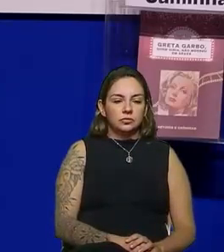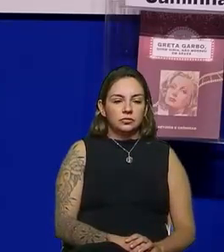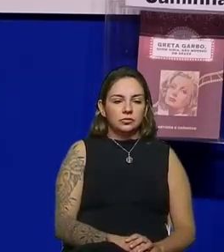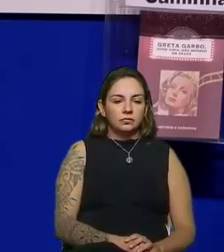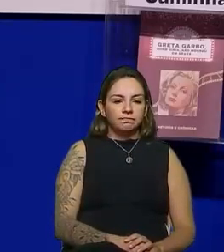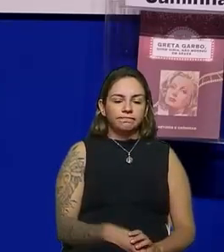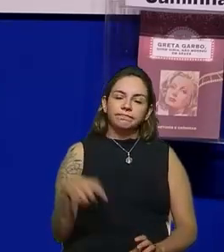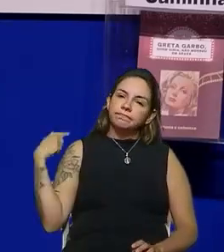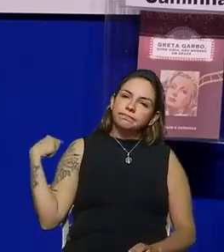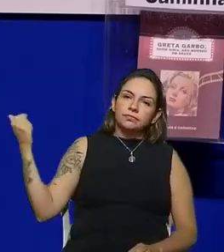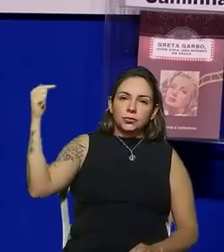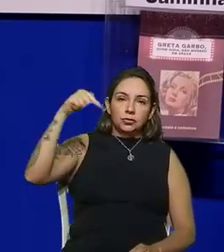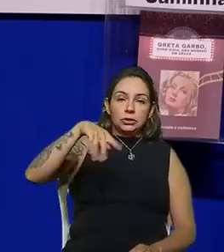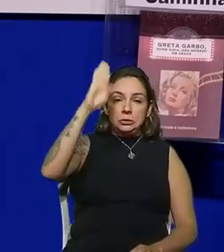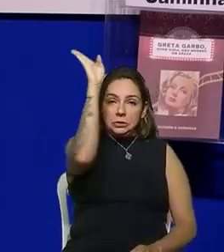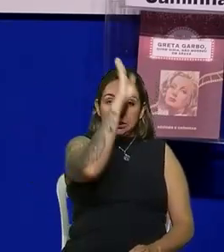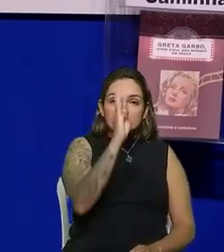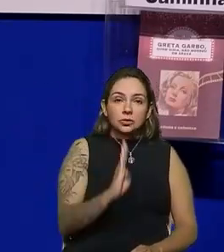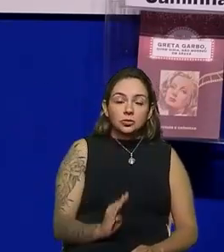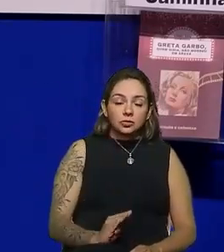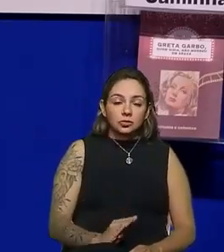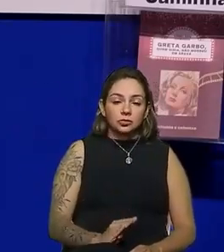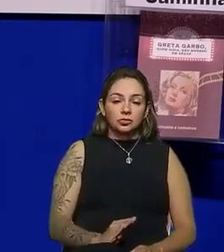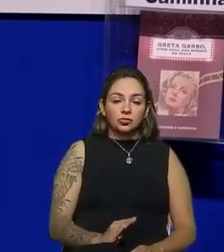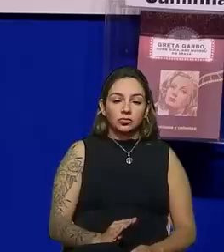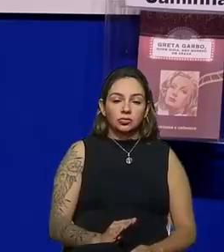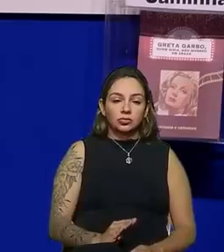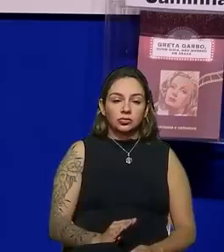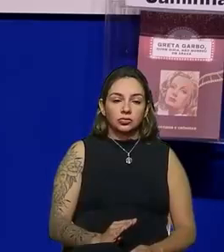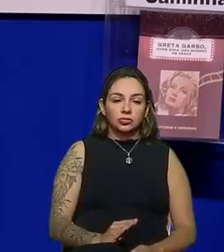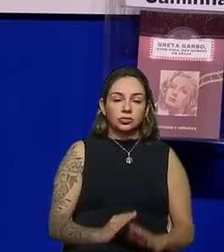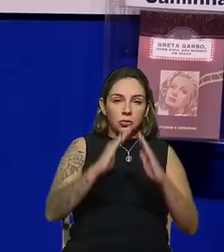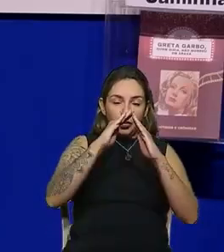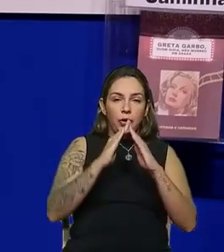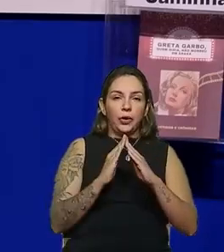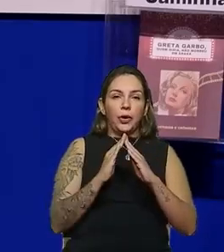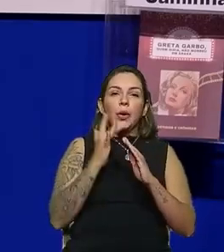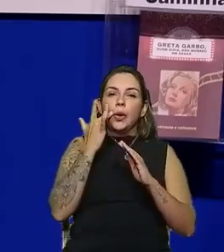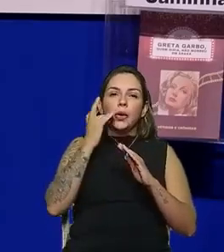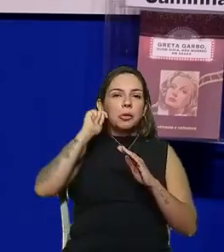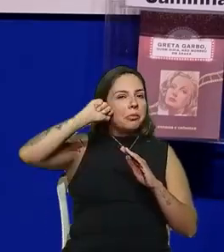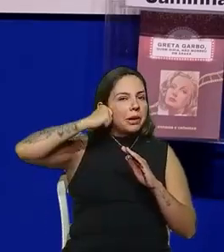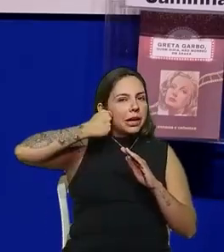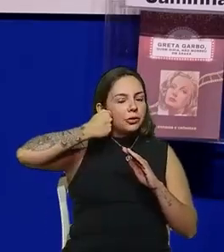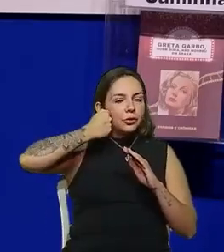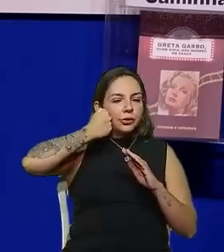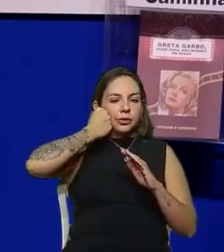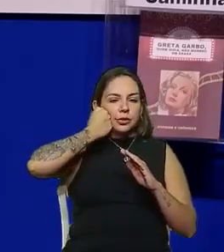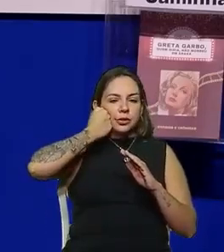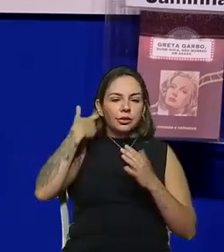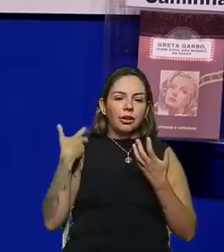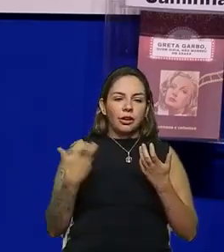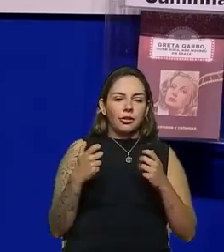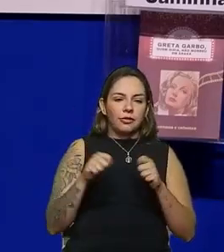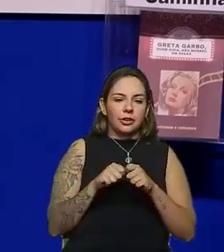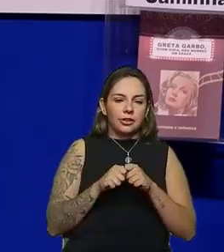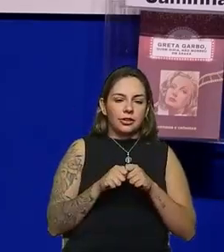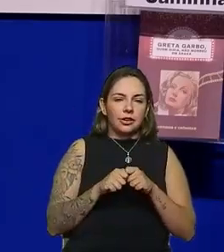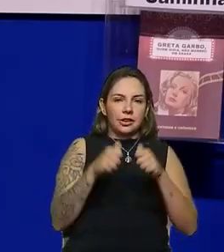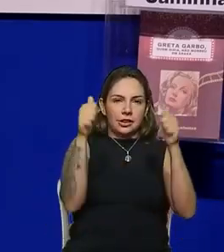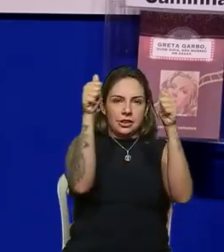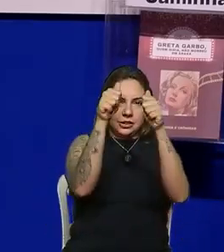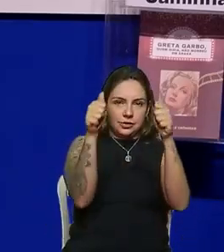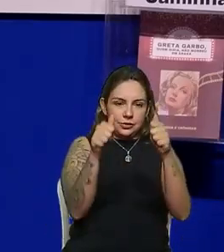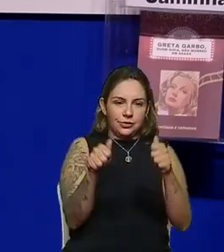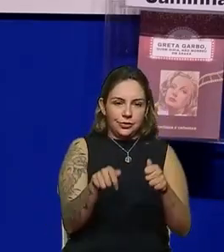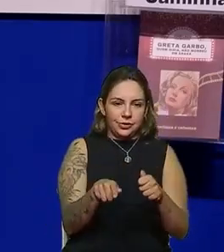E eu vim para cá, para o Brasil, e vim morar em Ouro Preto. Eu tinha assim a ilusão de eu queria fazer esculturas em